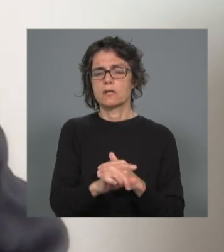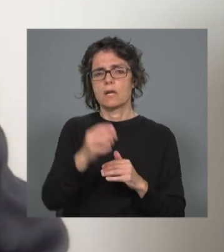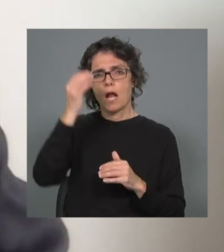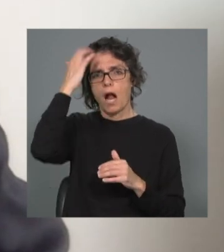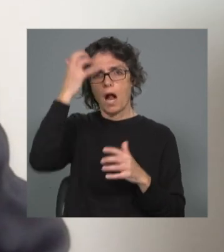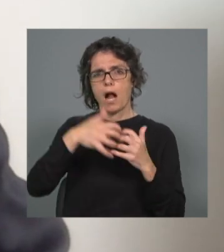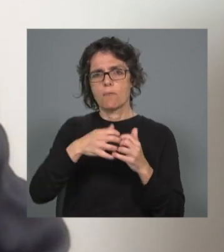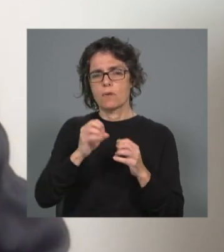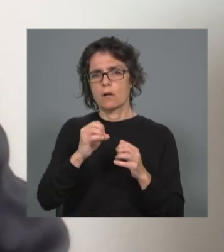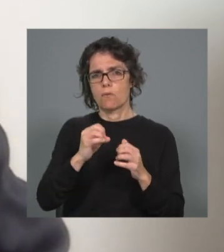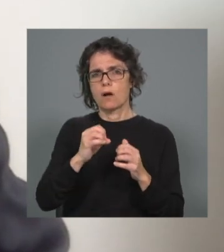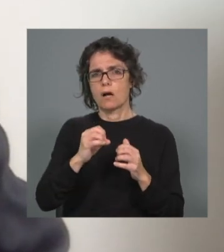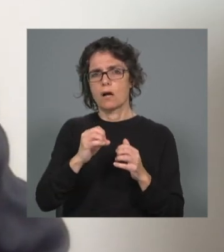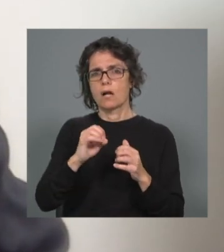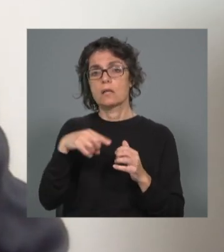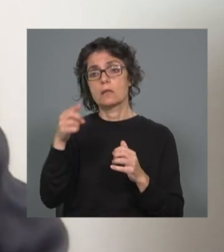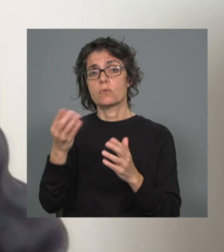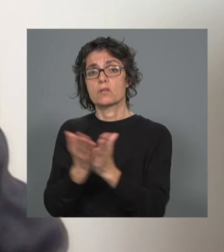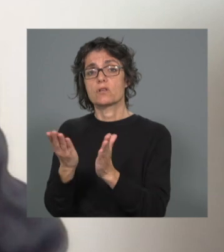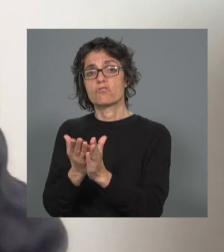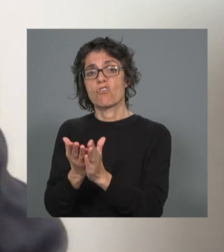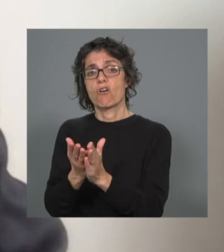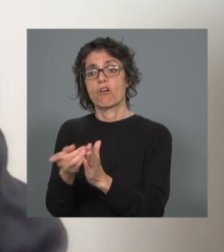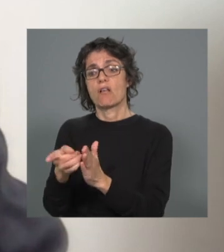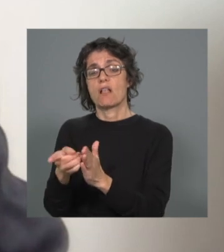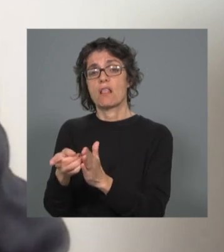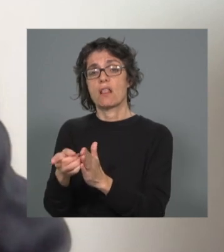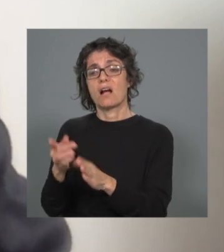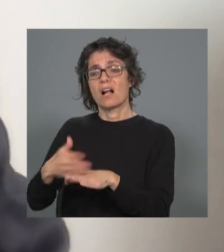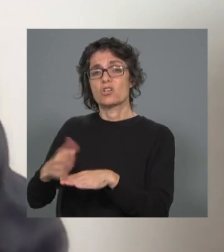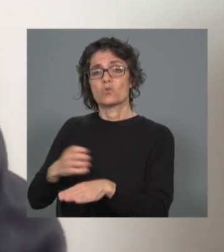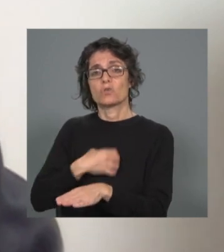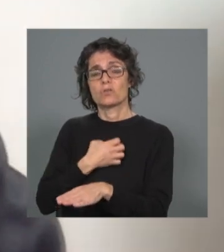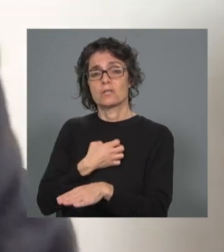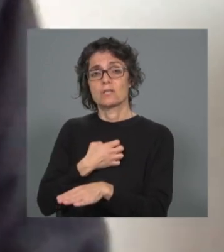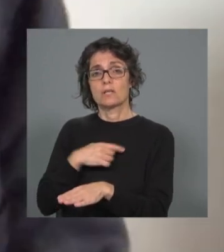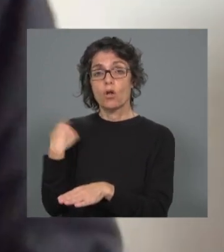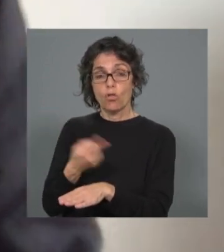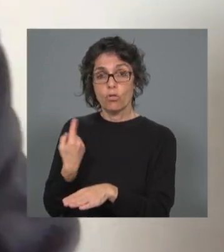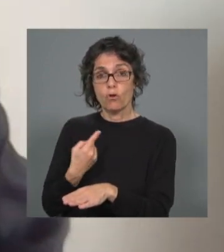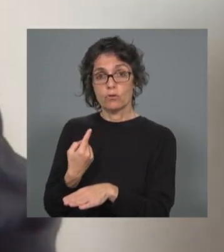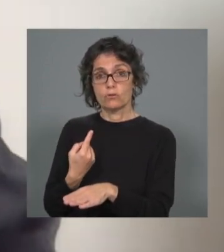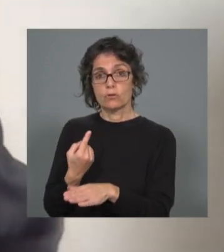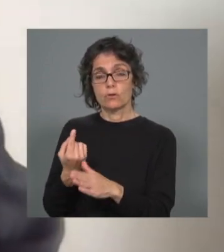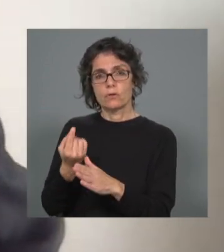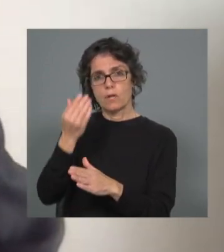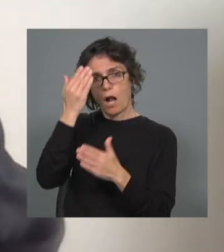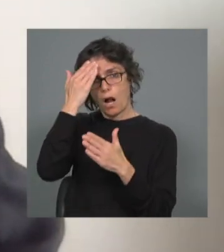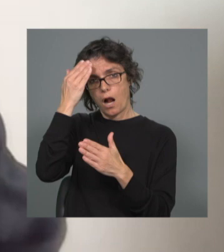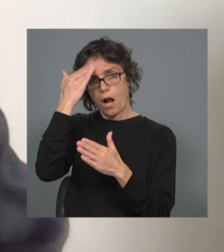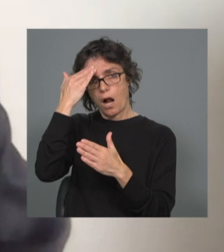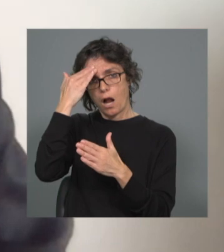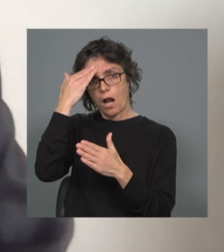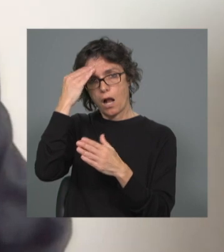capacidades mentais, e vai para a escola e fica sempre excluído na escola. Nós temos uma escola e uma educação